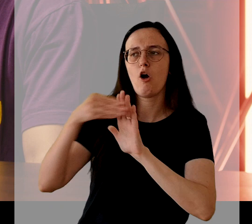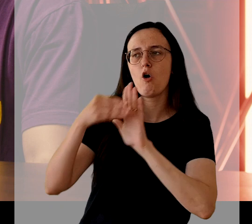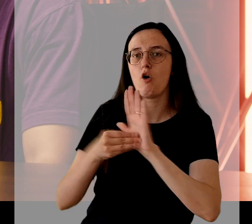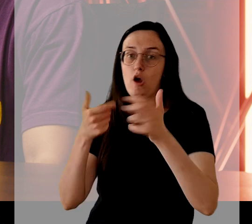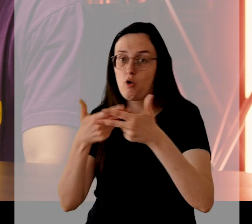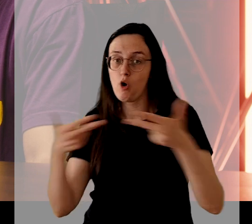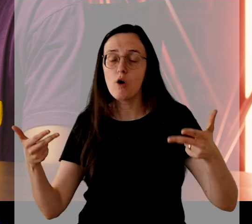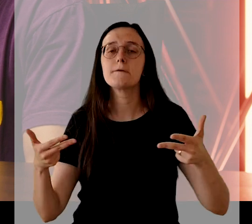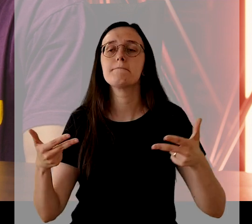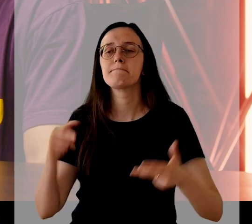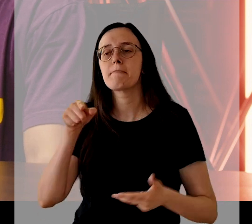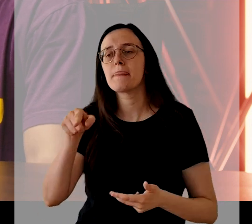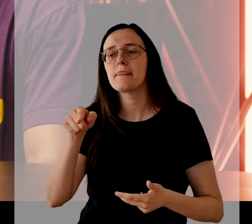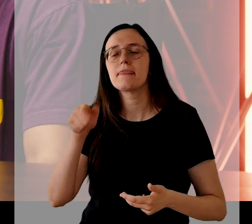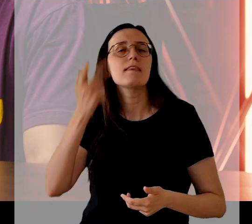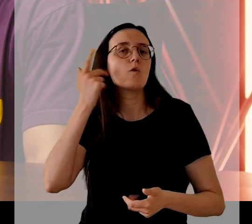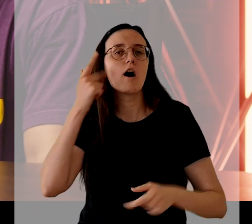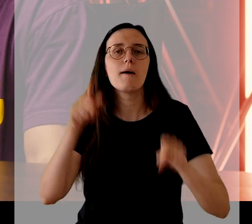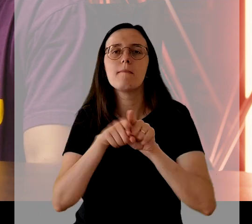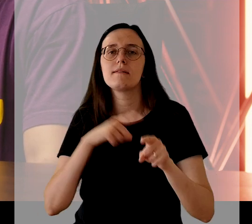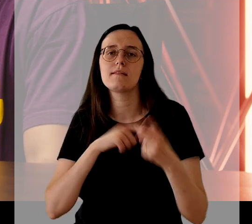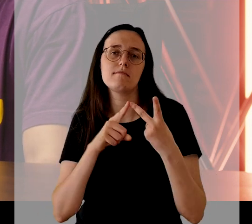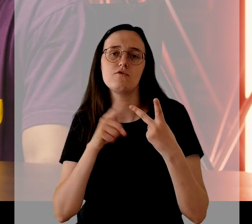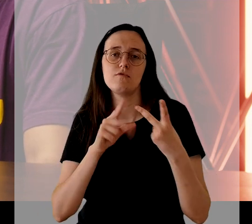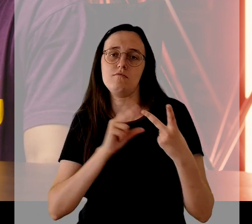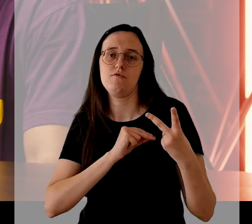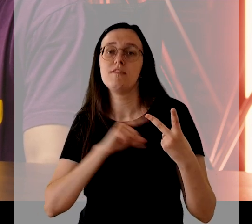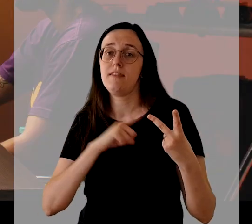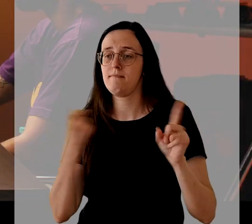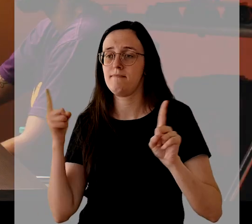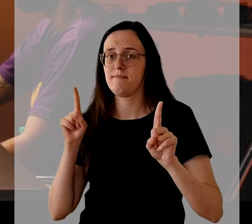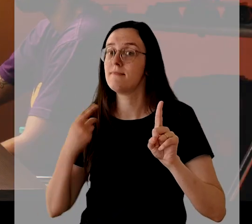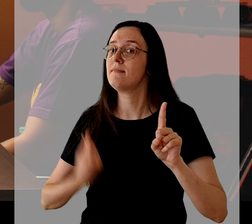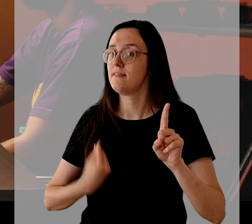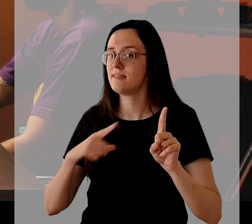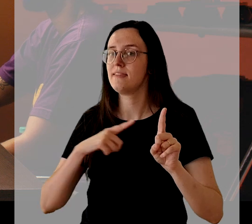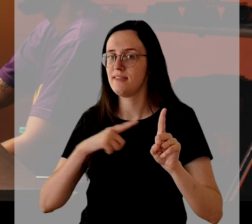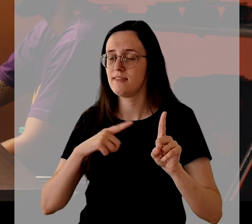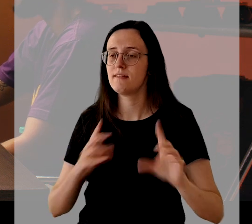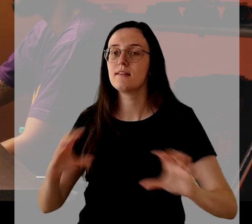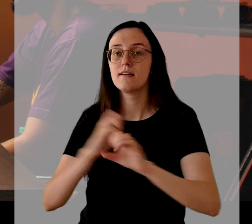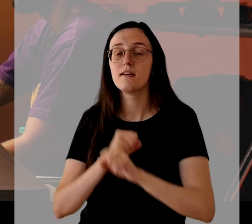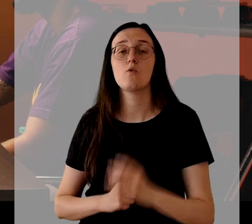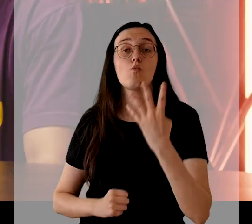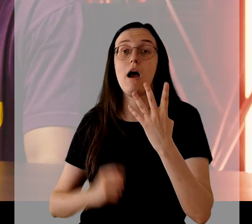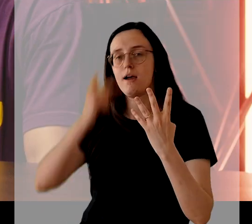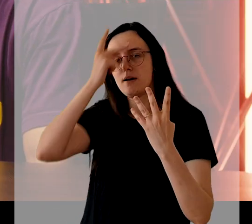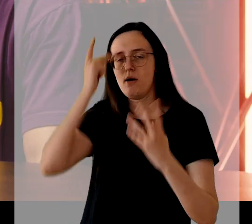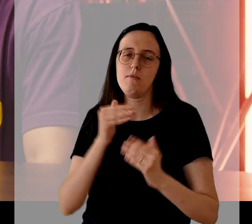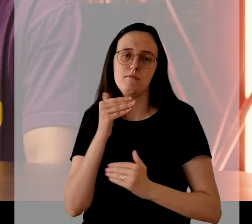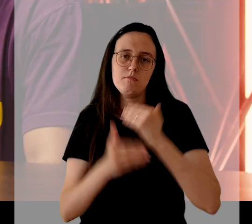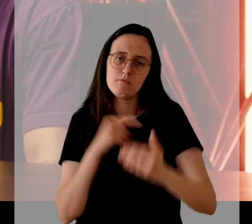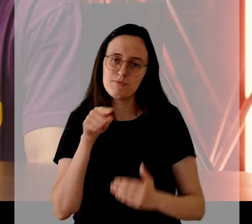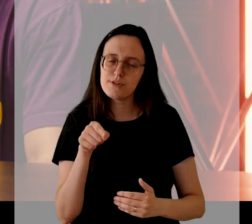né? Do conteúdo que está sendo gravado, é comum ter também um segundo microfonista ainda, chegando a 4 pessoas